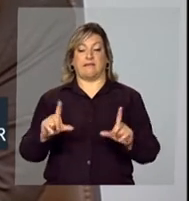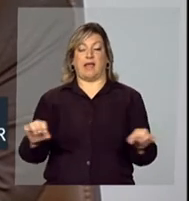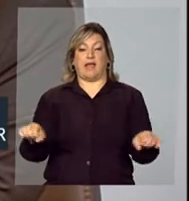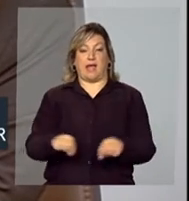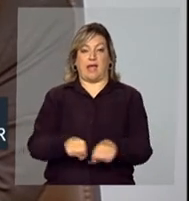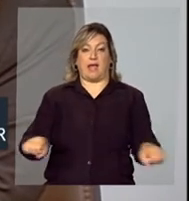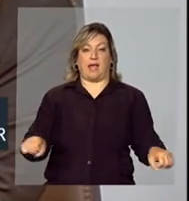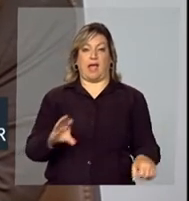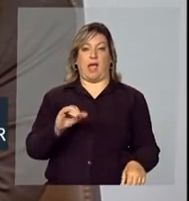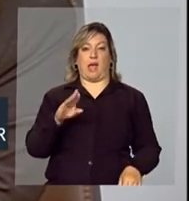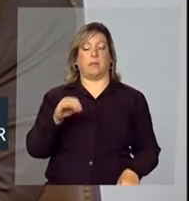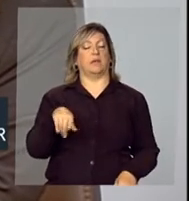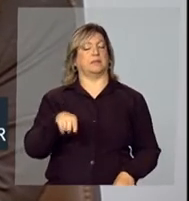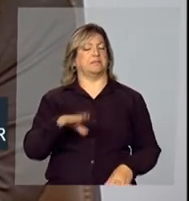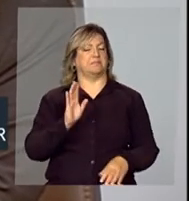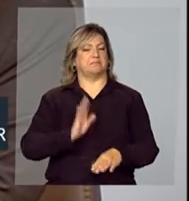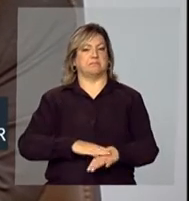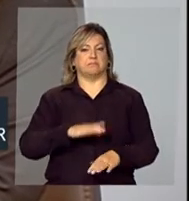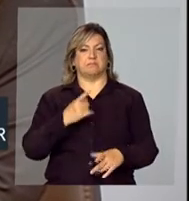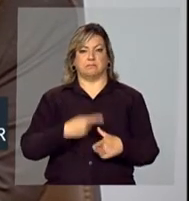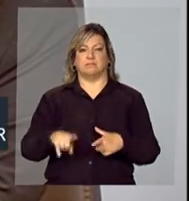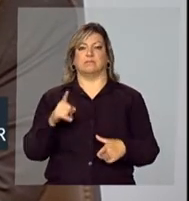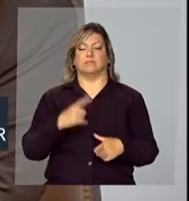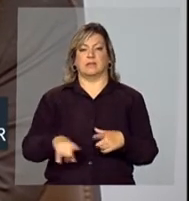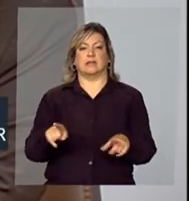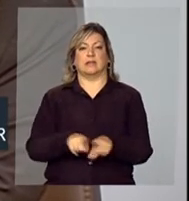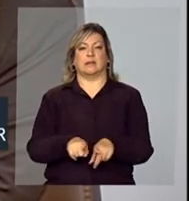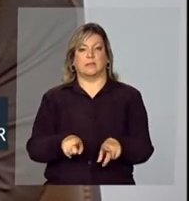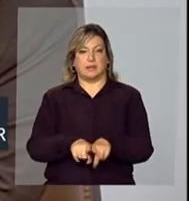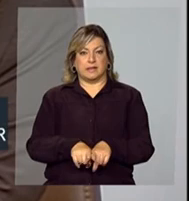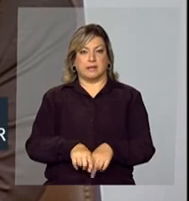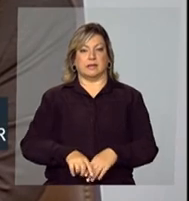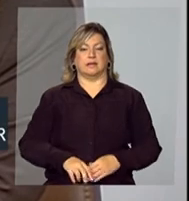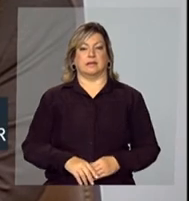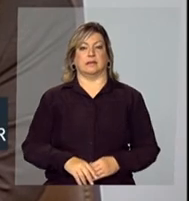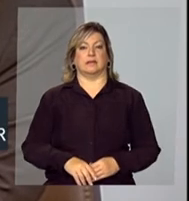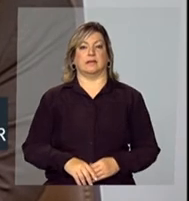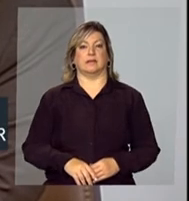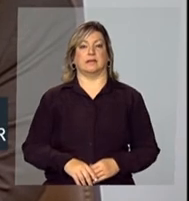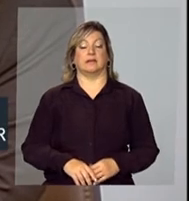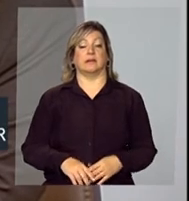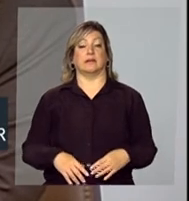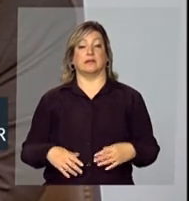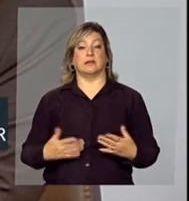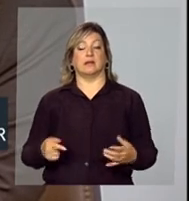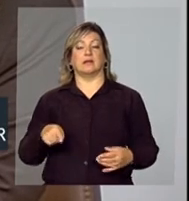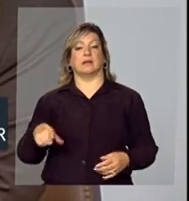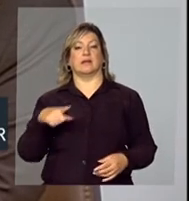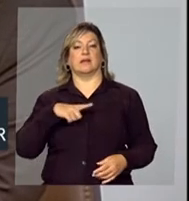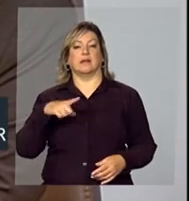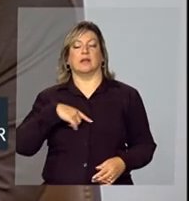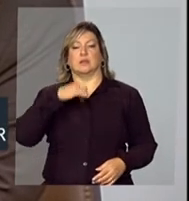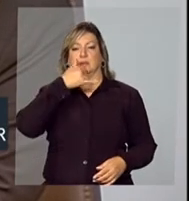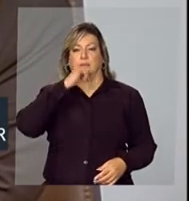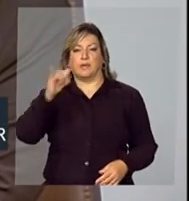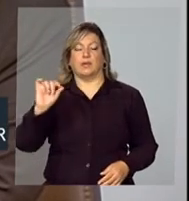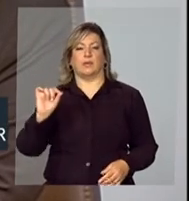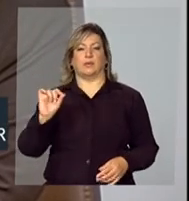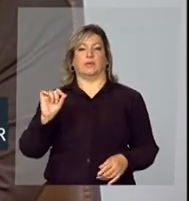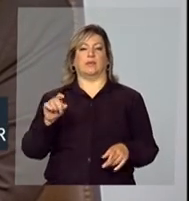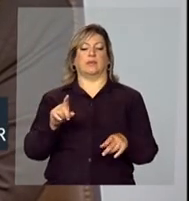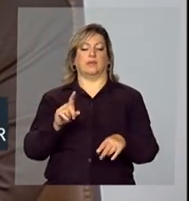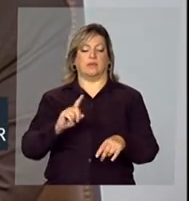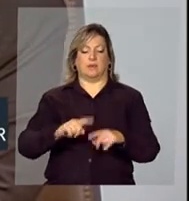aparece entre os 10 mais é uma um tema interessante e aí e aí móveis energia elétrica